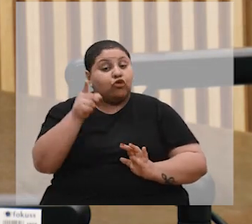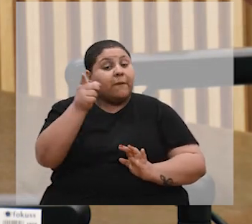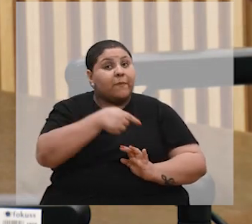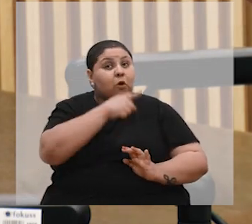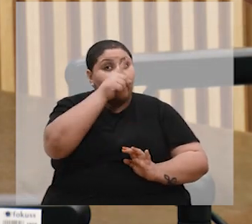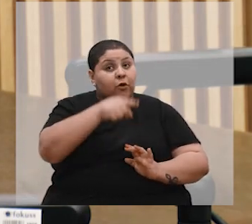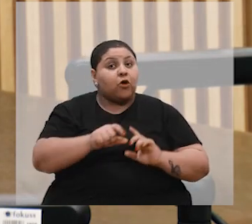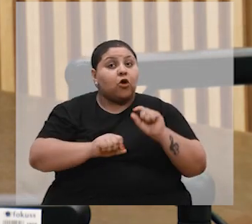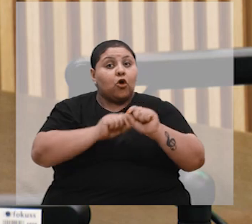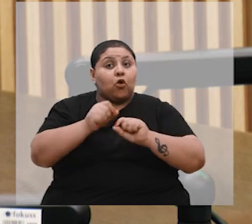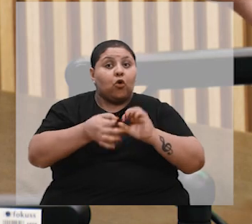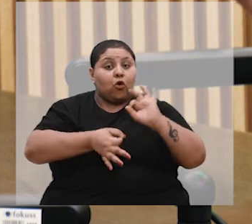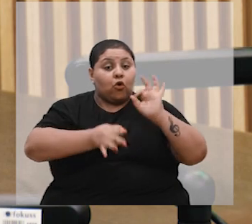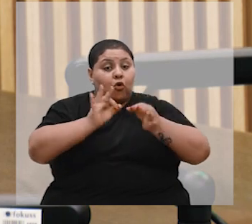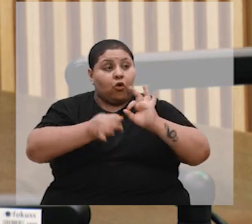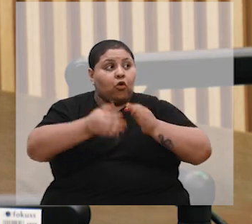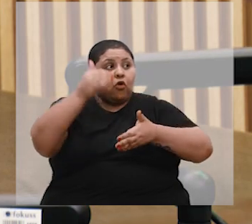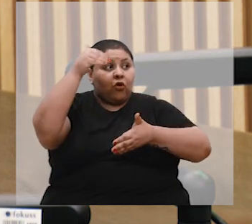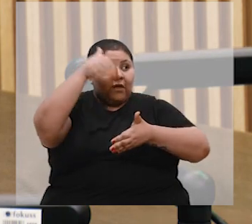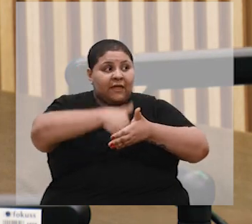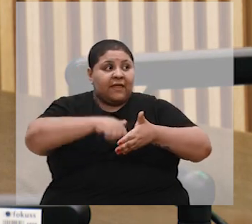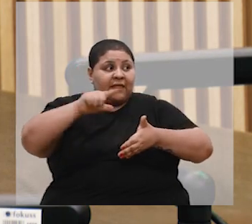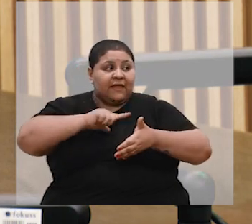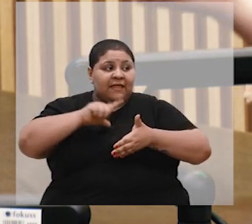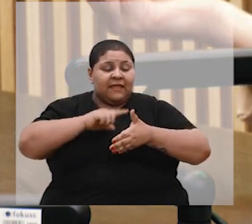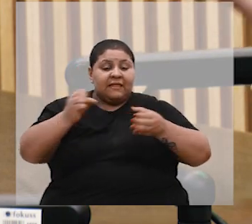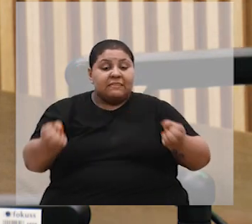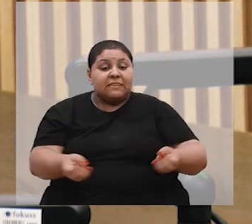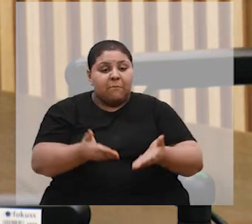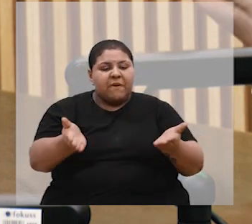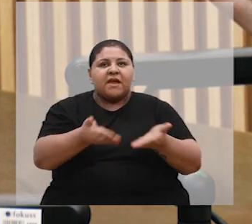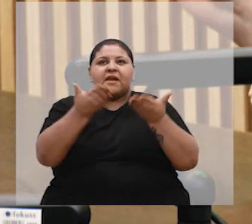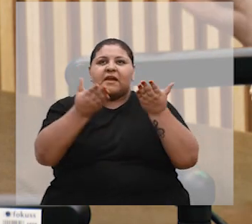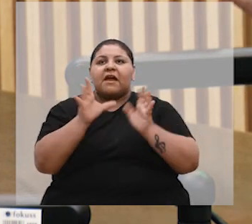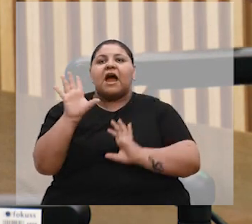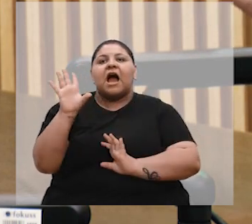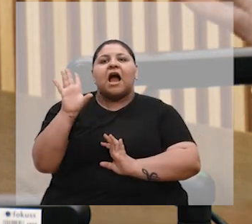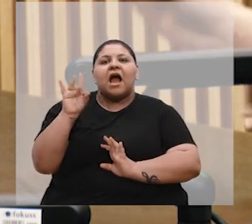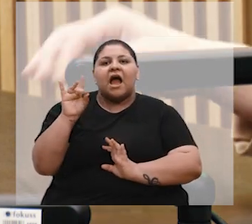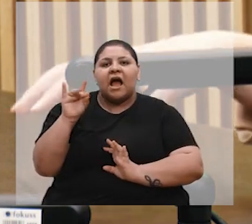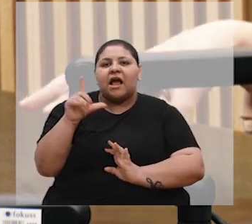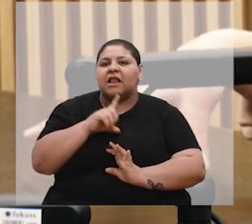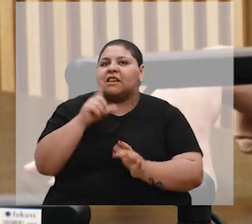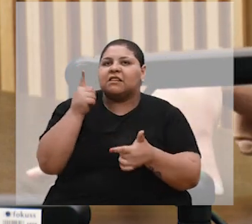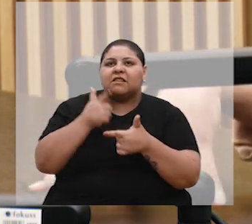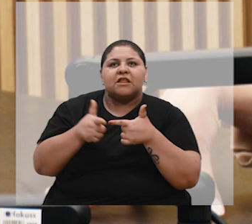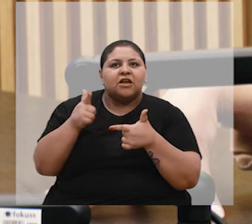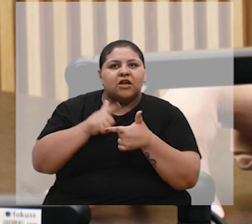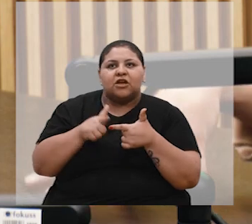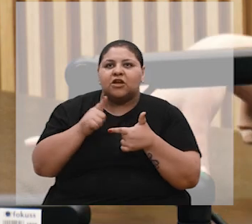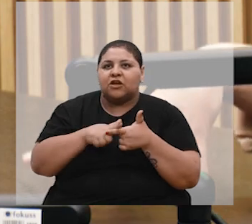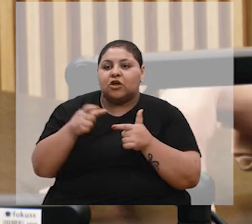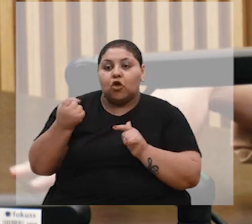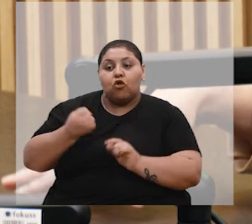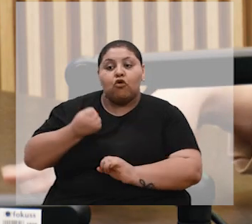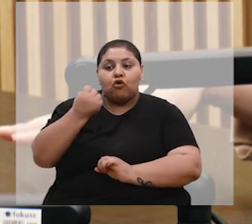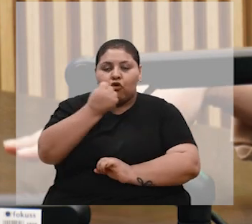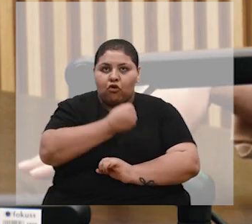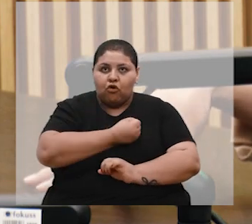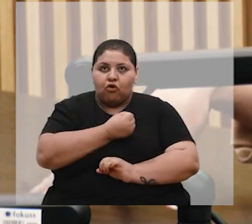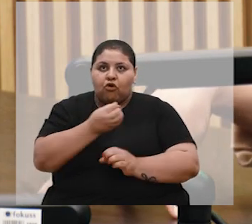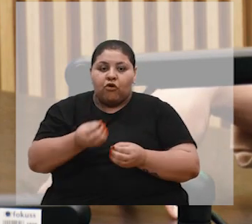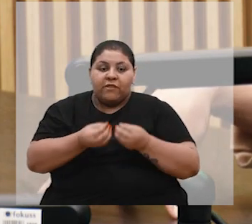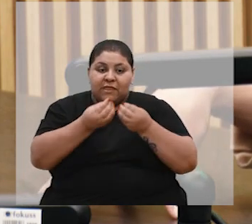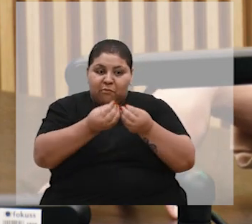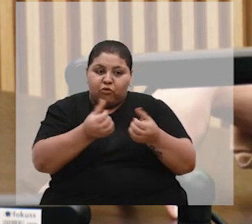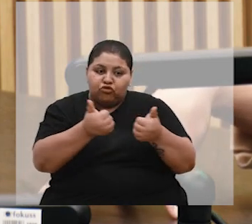proibido, como a Justiça Eleitoral também estimula que tu faça, sim, a tua colinha. Não tem problema, coloca lá os teus números e leva para a